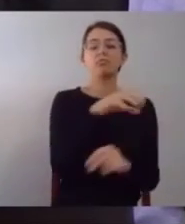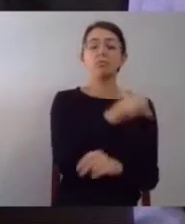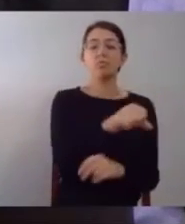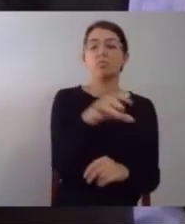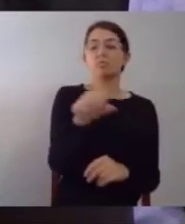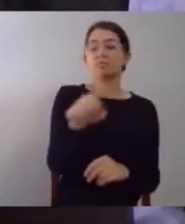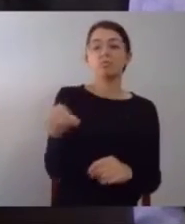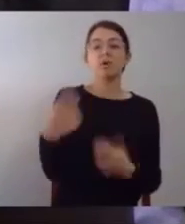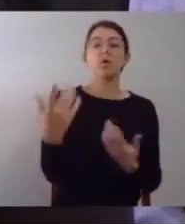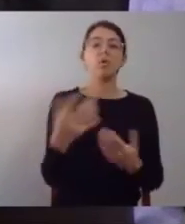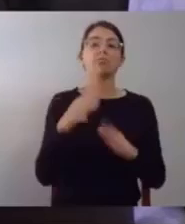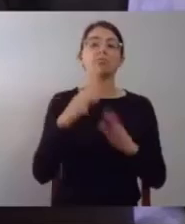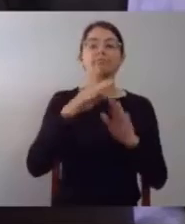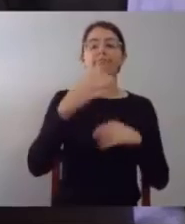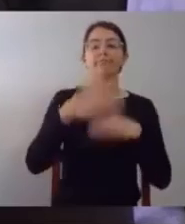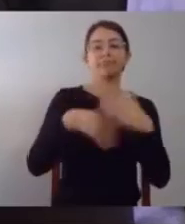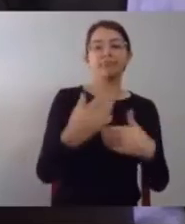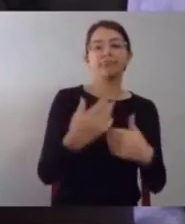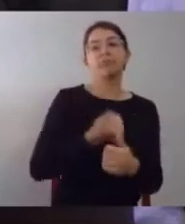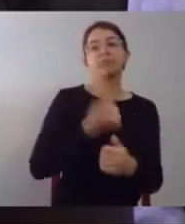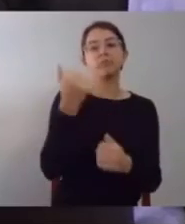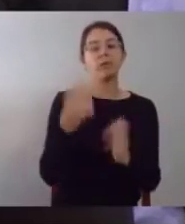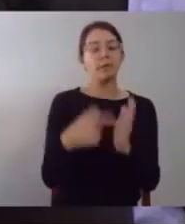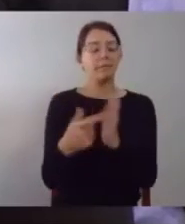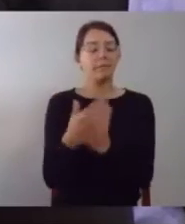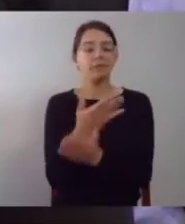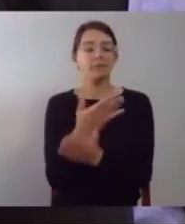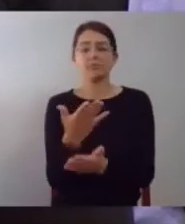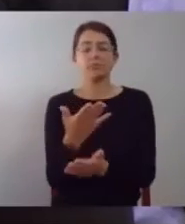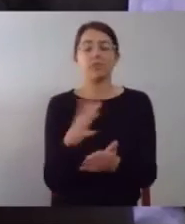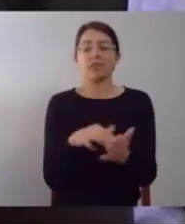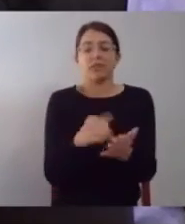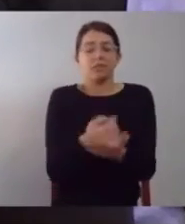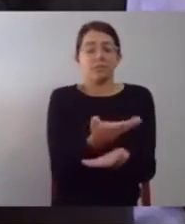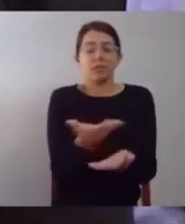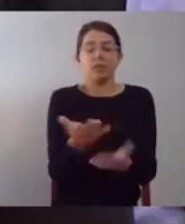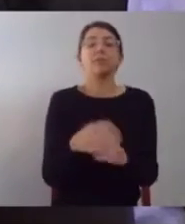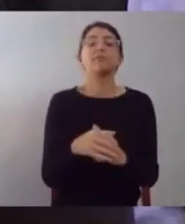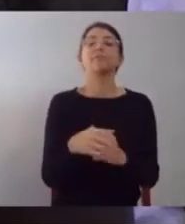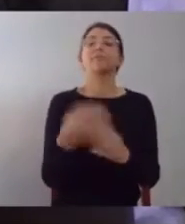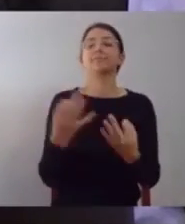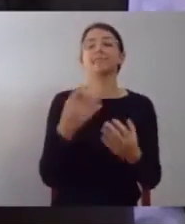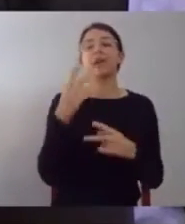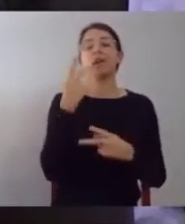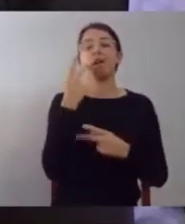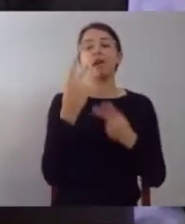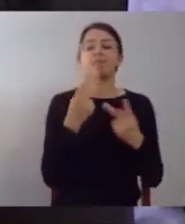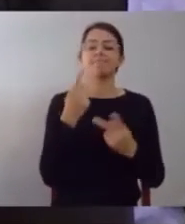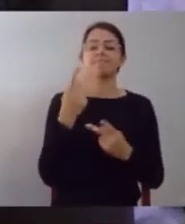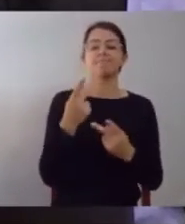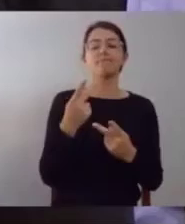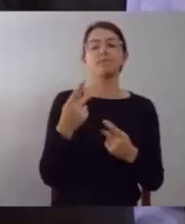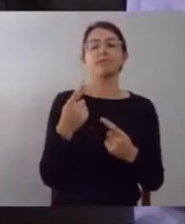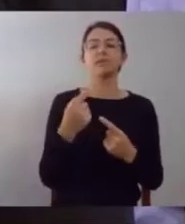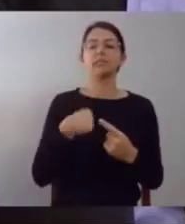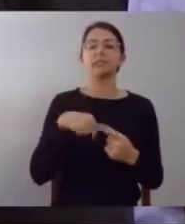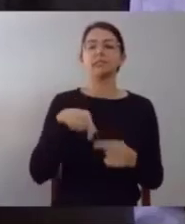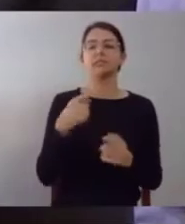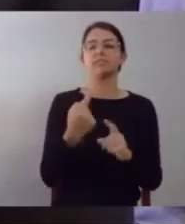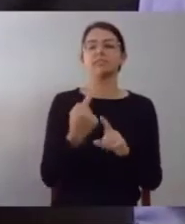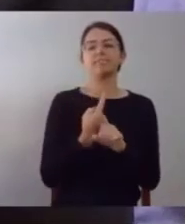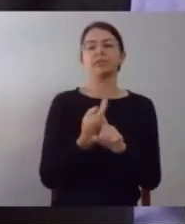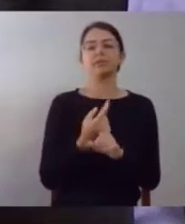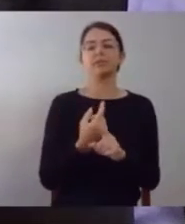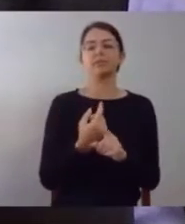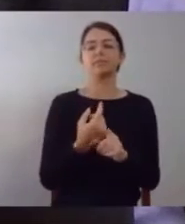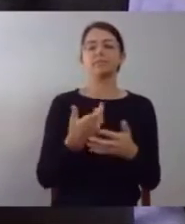procedimentos. Há, no entanto, nesta análise, algumas notas que consideramos interessantes e que precisam de ser sublinhadas, do